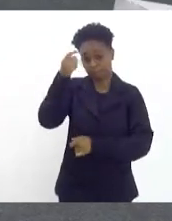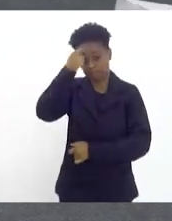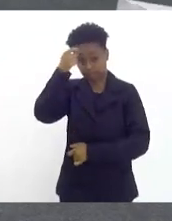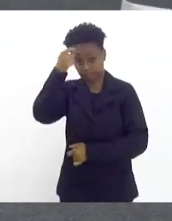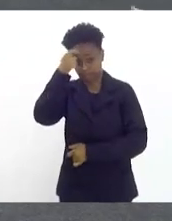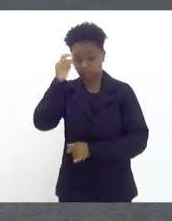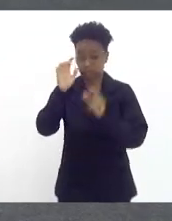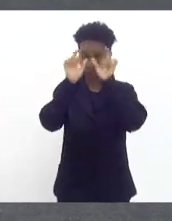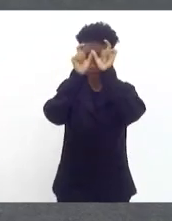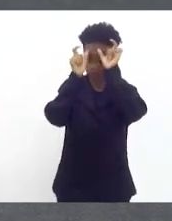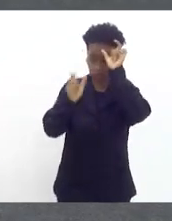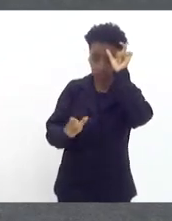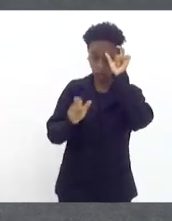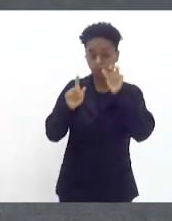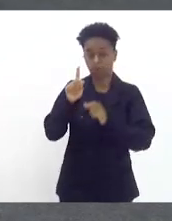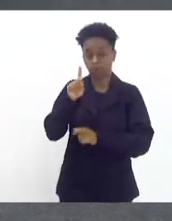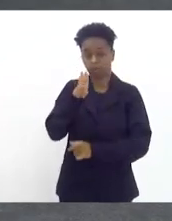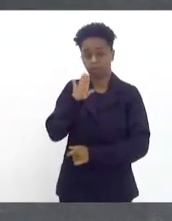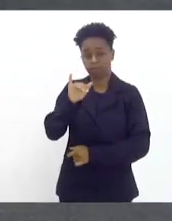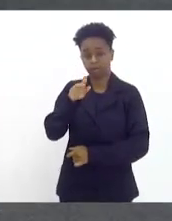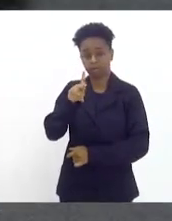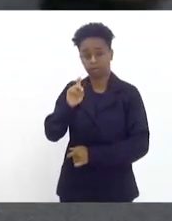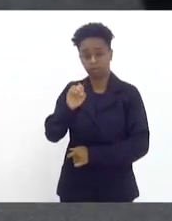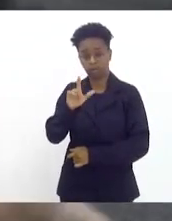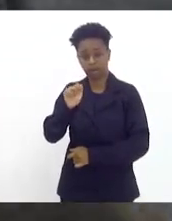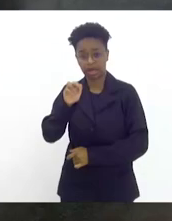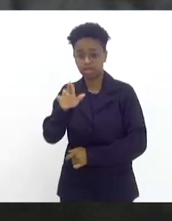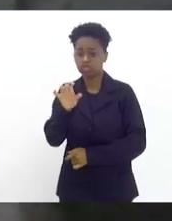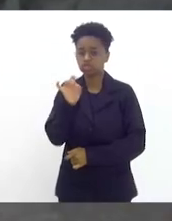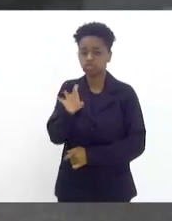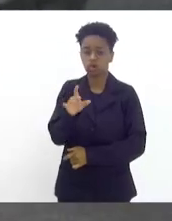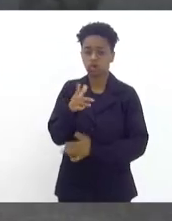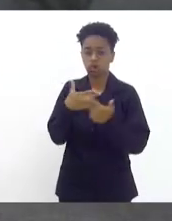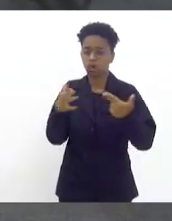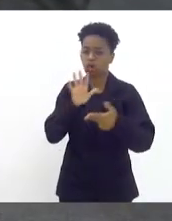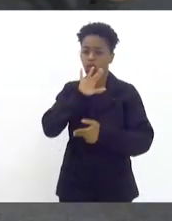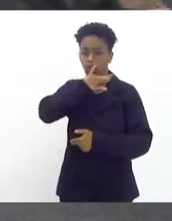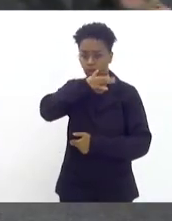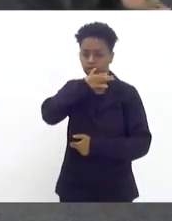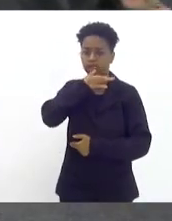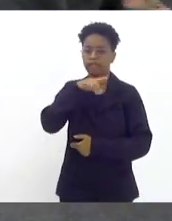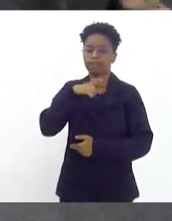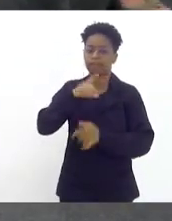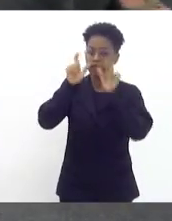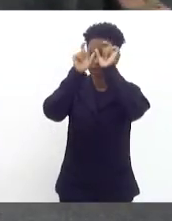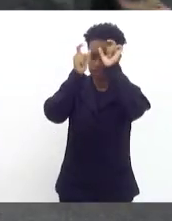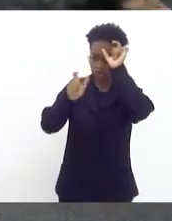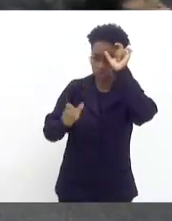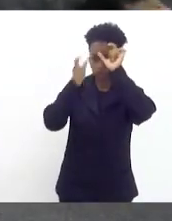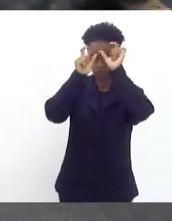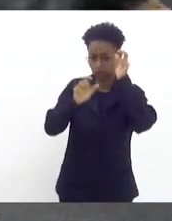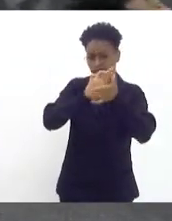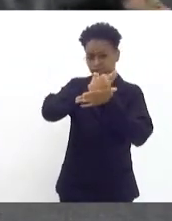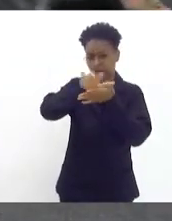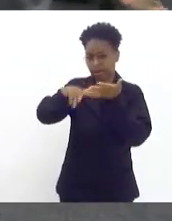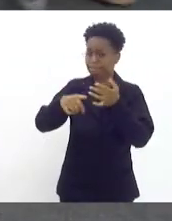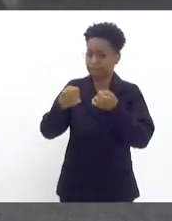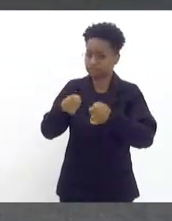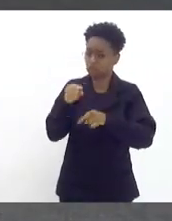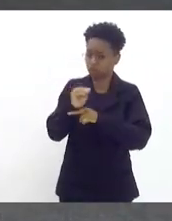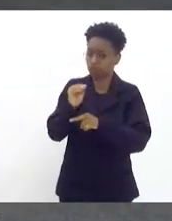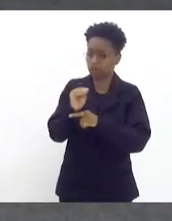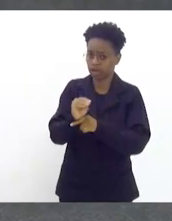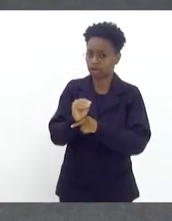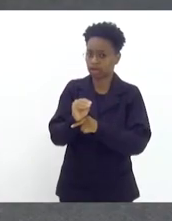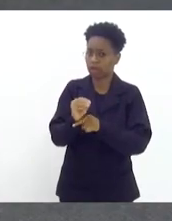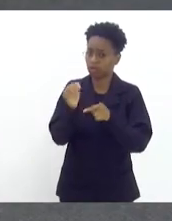afetivo bipolar esquizofrenia só troço que pega coisa ruim transtorno é mais tem que cuidar disso né mas estamos aqui para